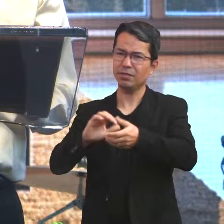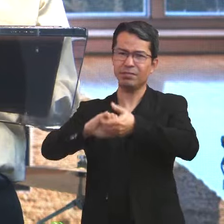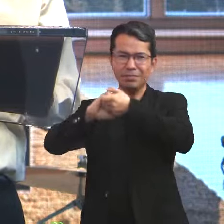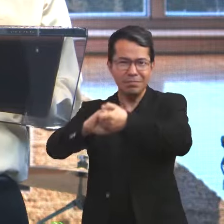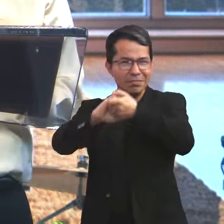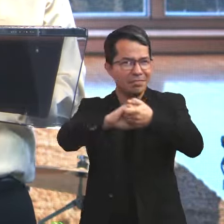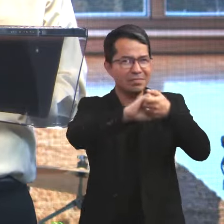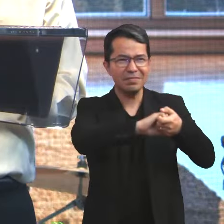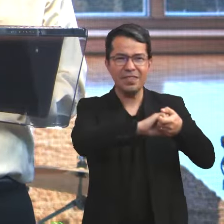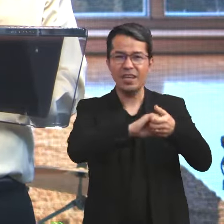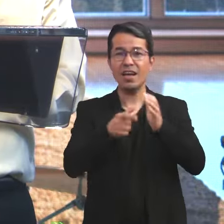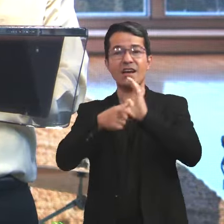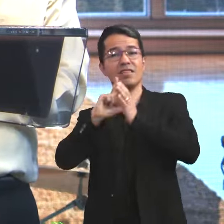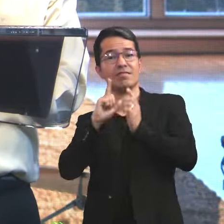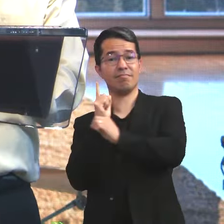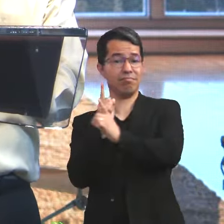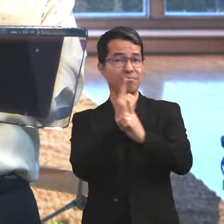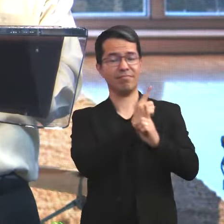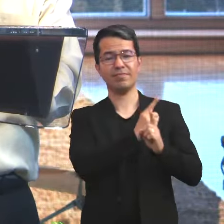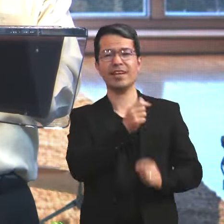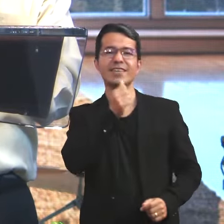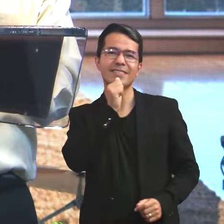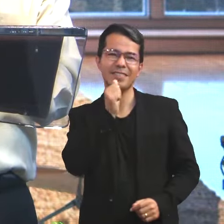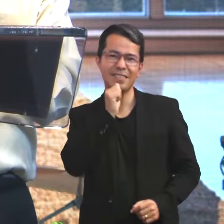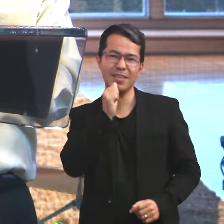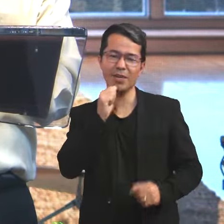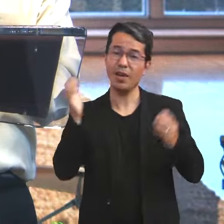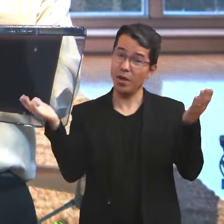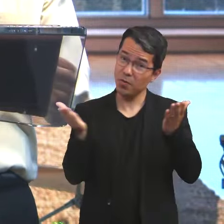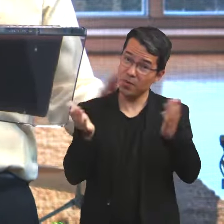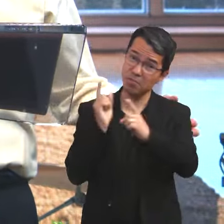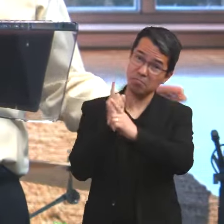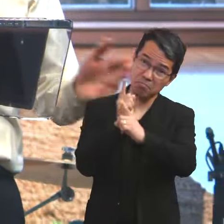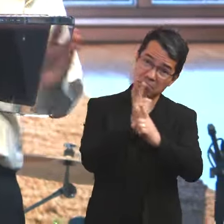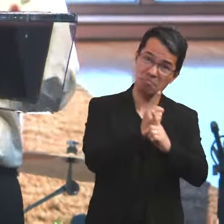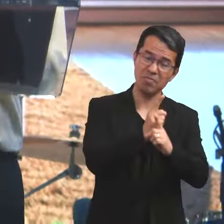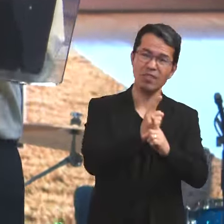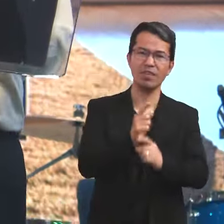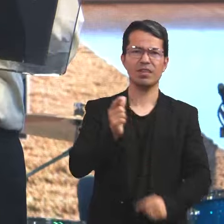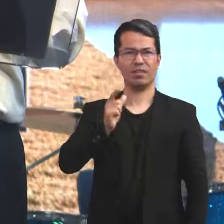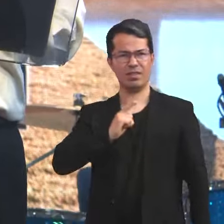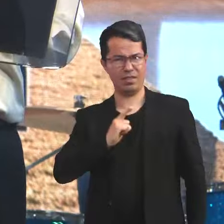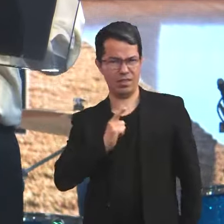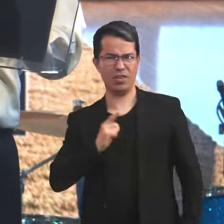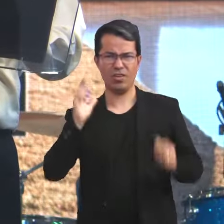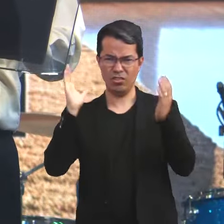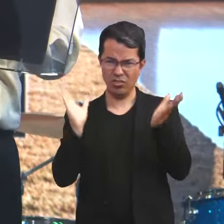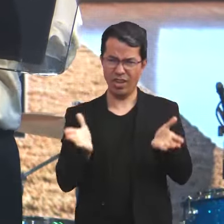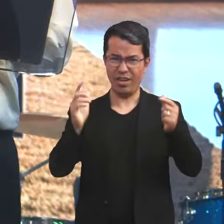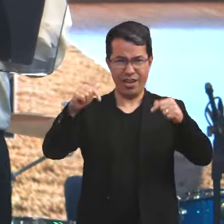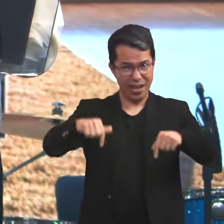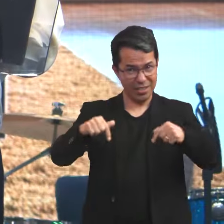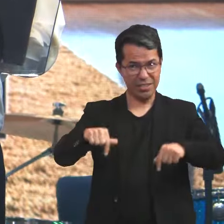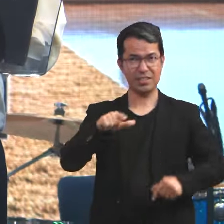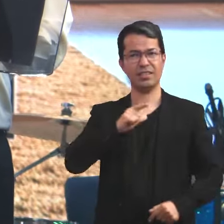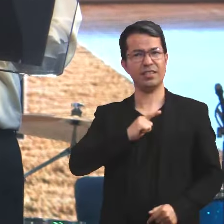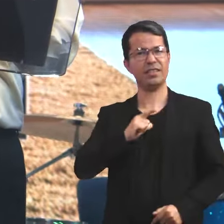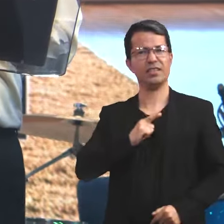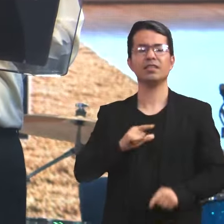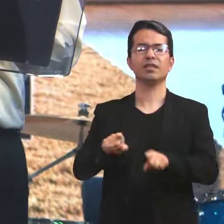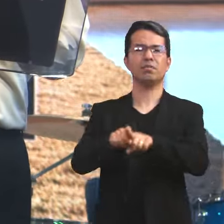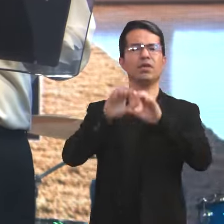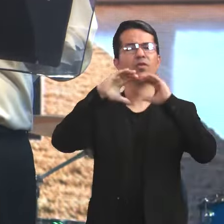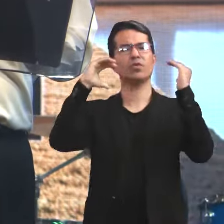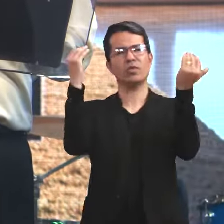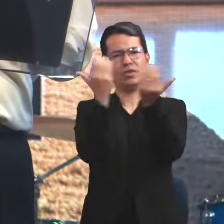havia conocido antes eu quero saudar as pessoas que não havia conhecido antes hemos estado durante esta conferência celular nós